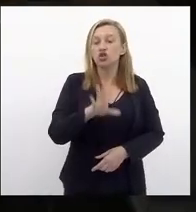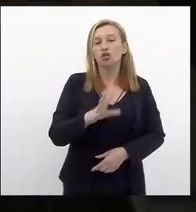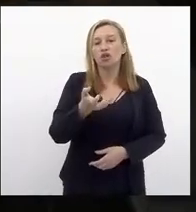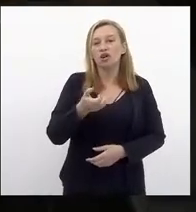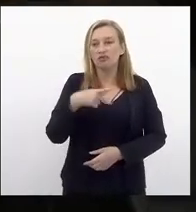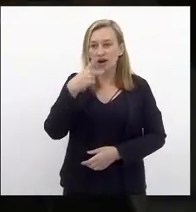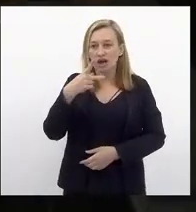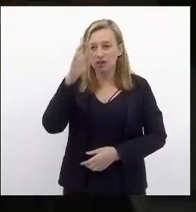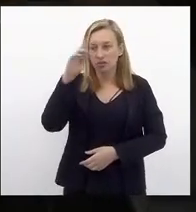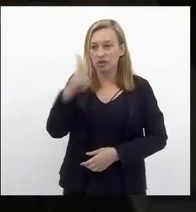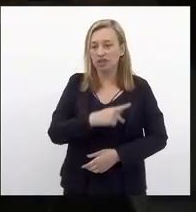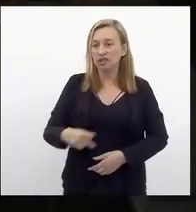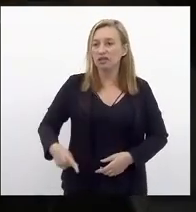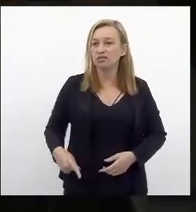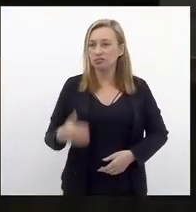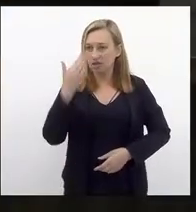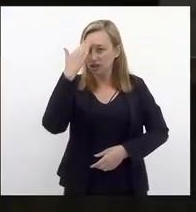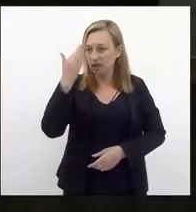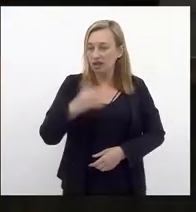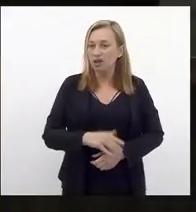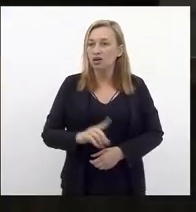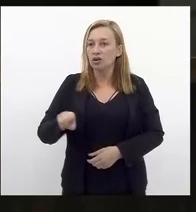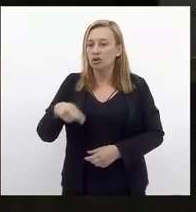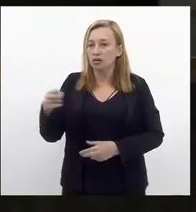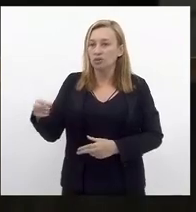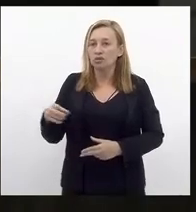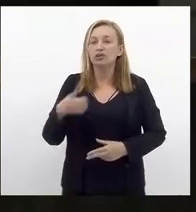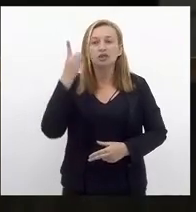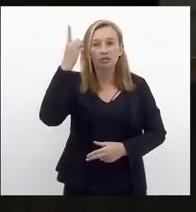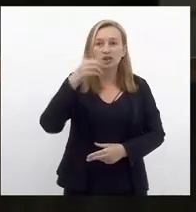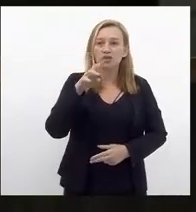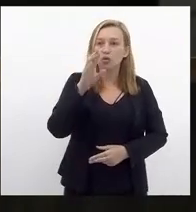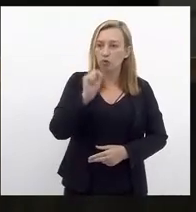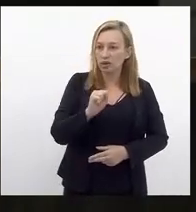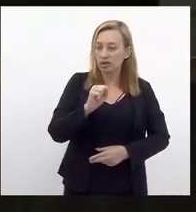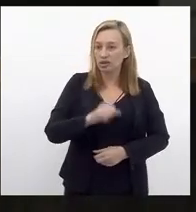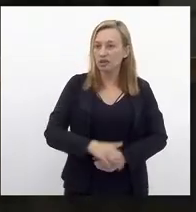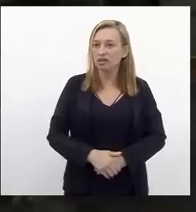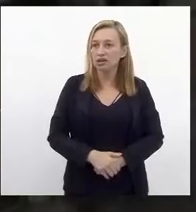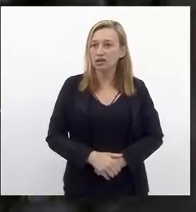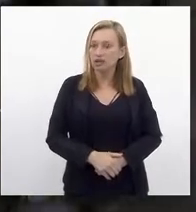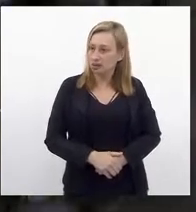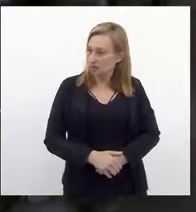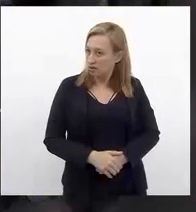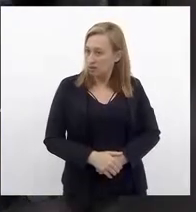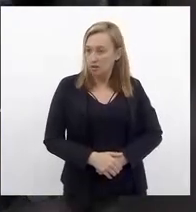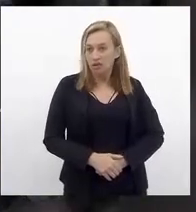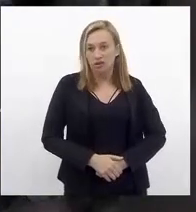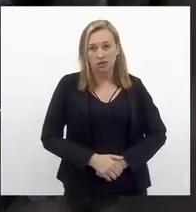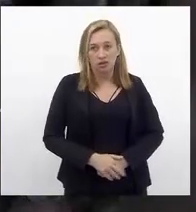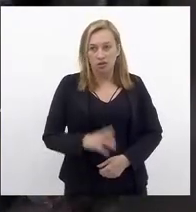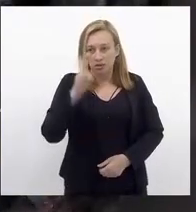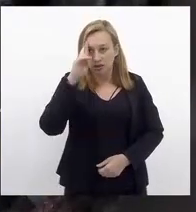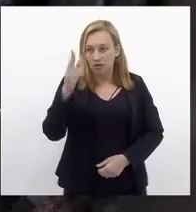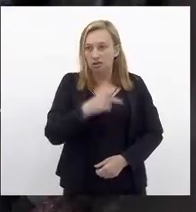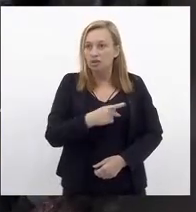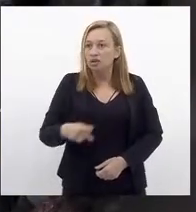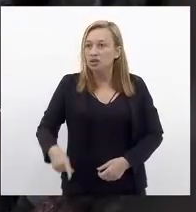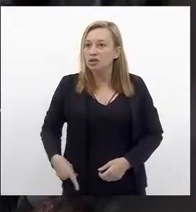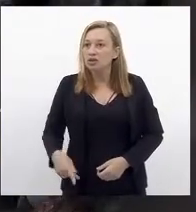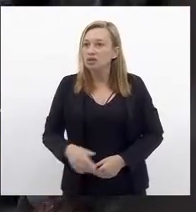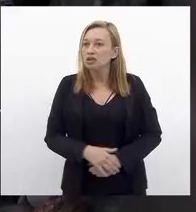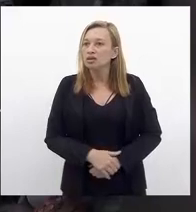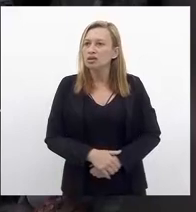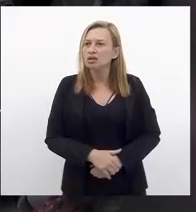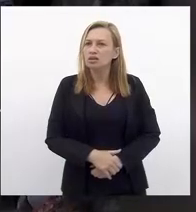só isso que eu tenho declarar Presidente Obrigado próximo orador da Deputado Rubens bomtempo Oi gente a questão do ar